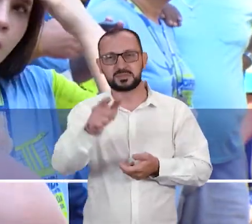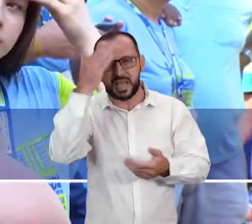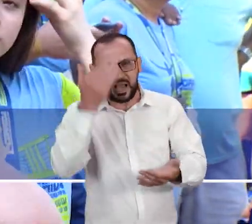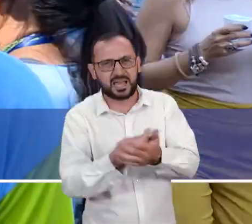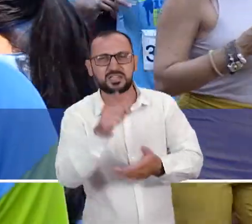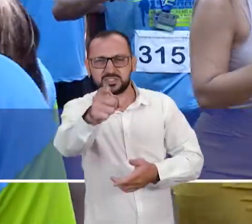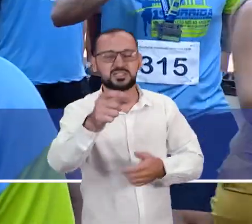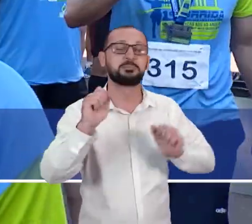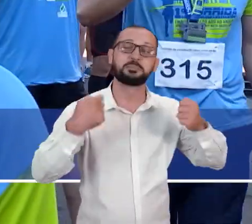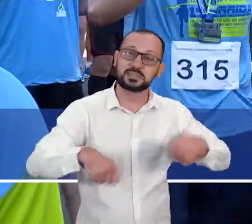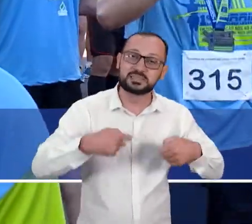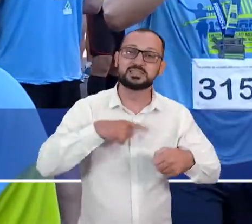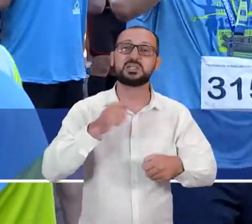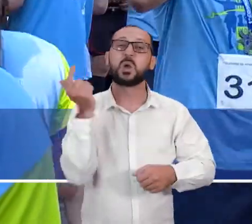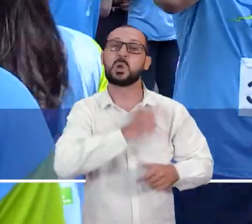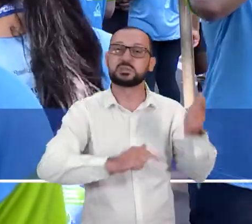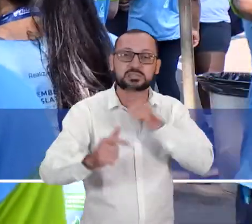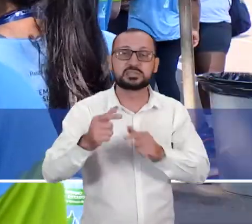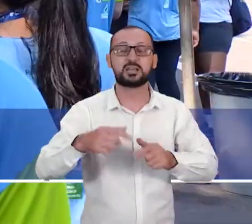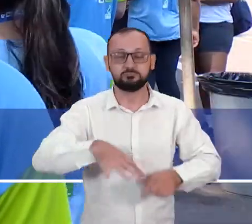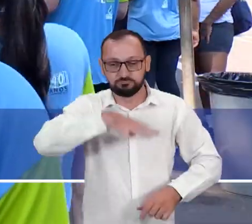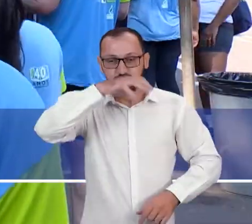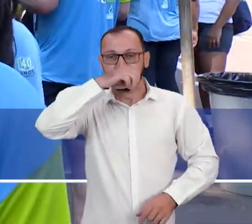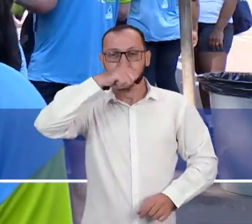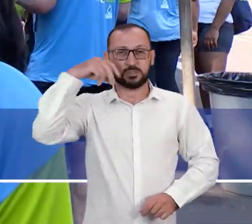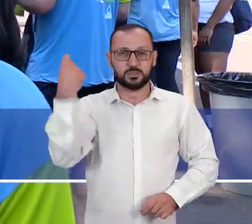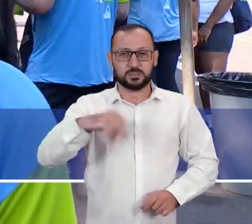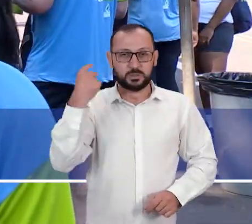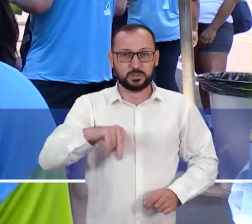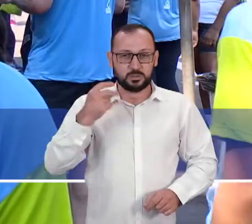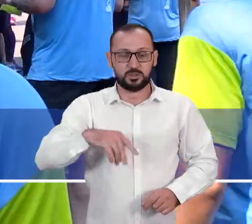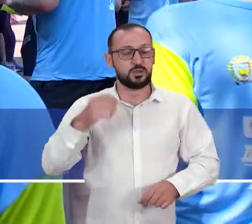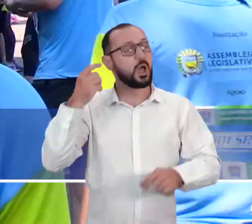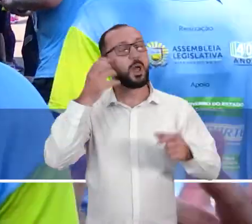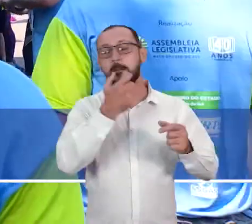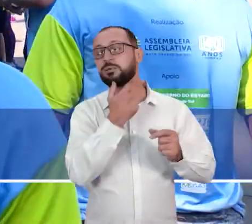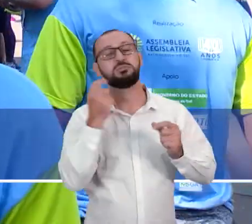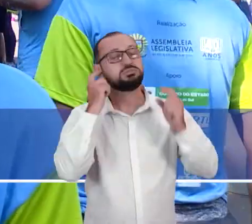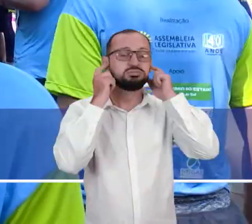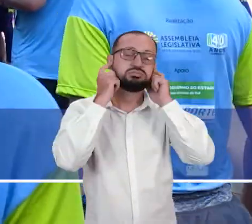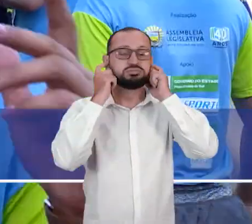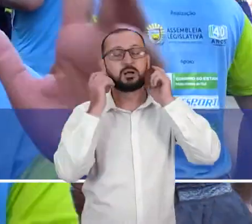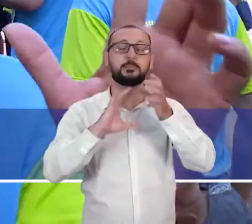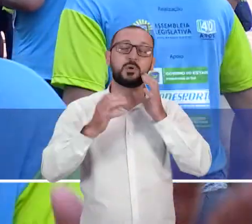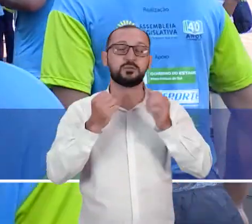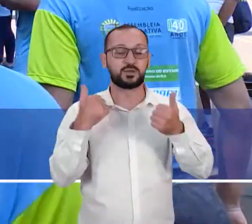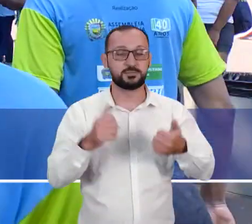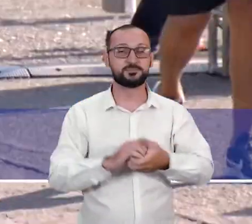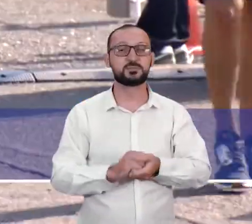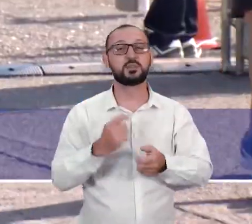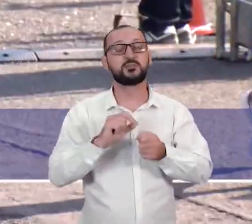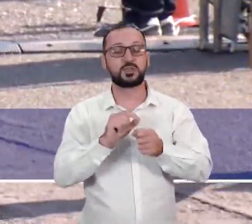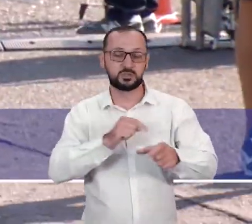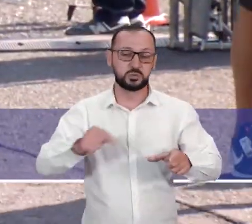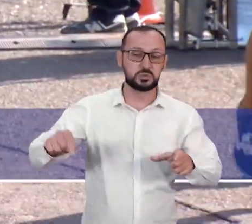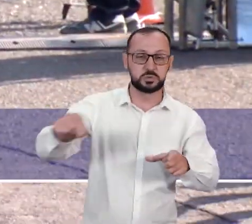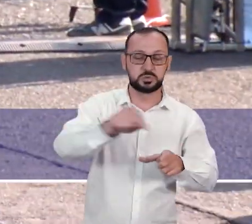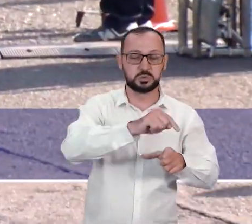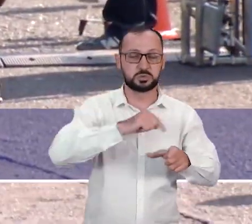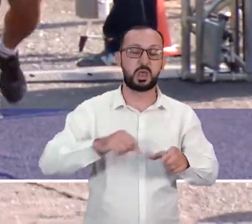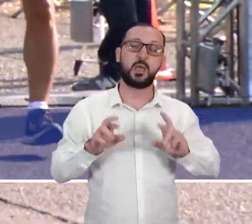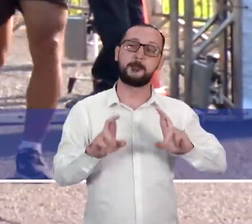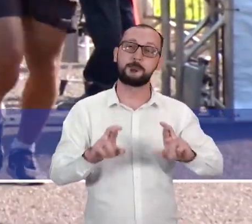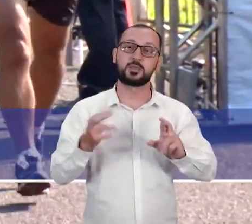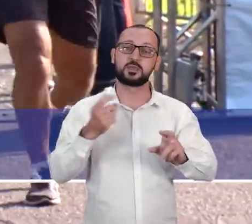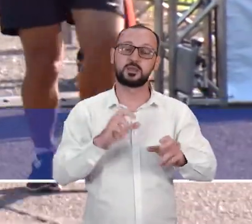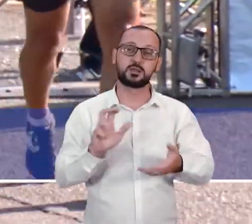vale a pena. Gente, acredita em você. Você consegue. Respira fundo, coloca uma música boa e toca o gás. Quem também completou